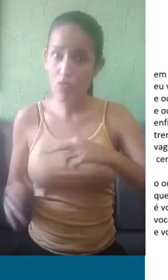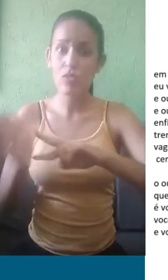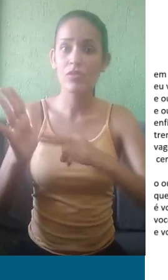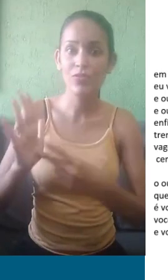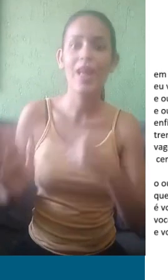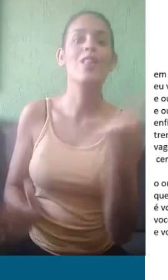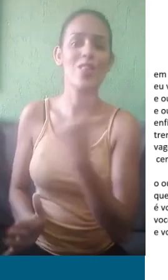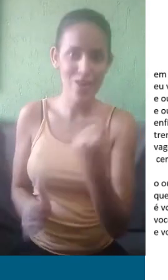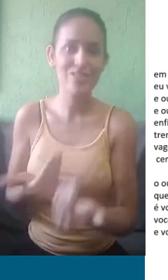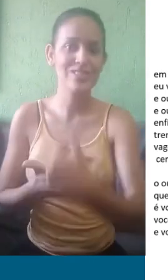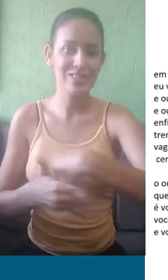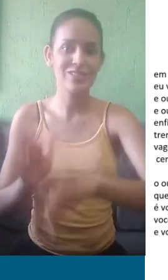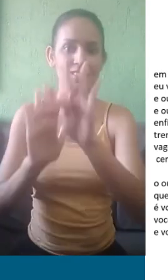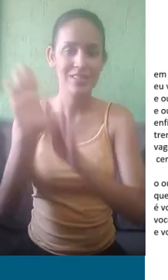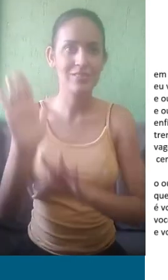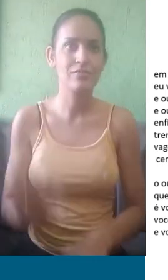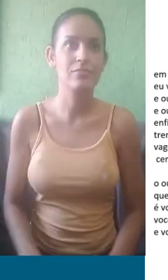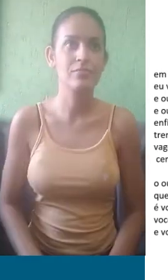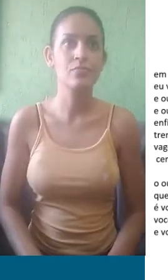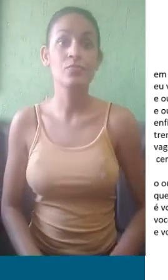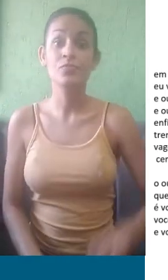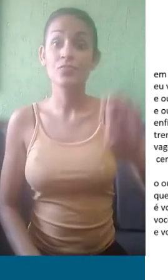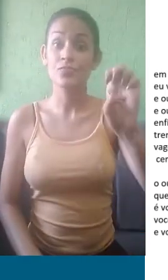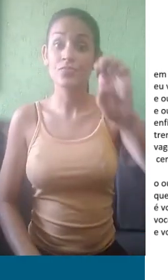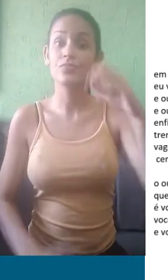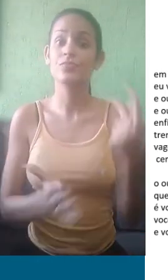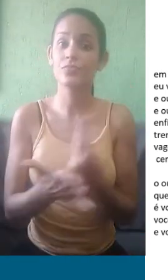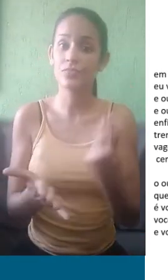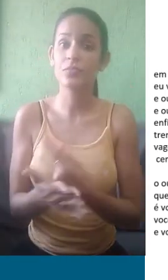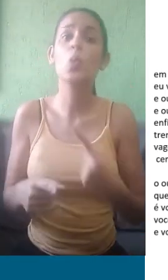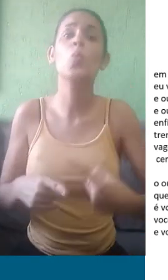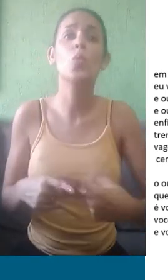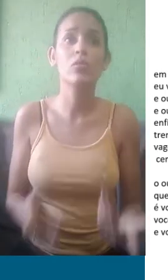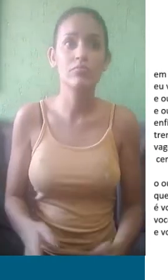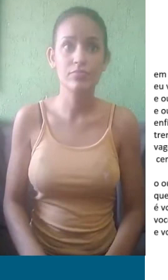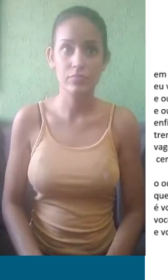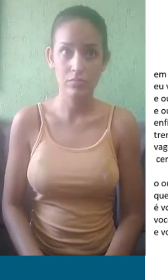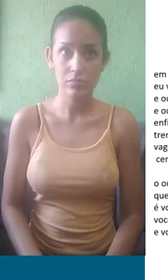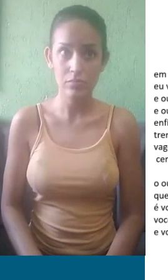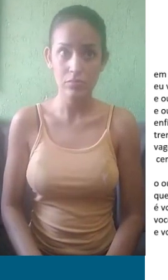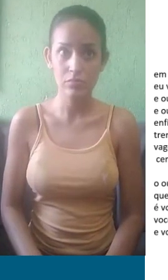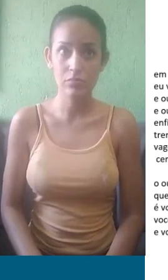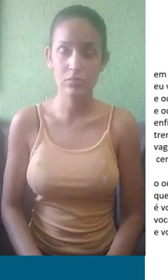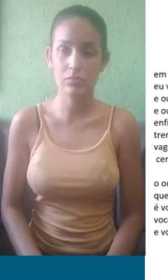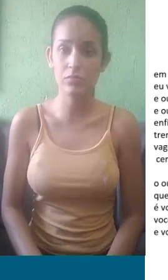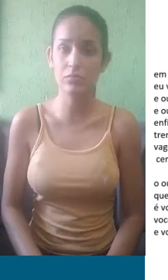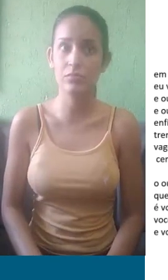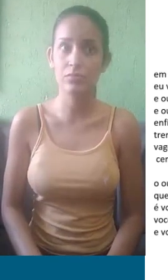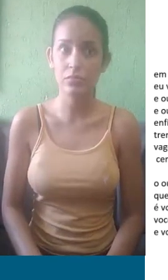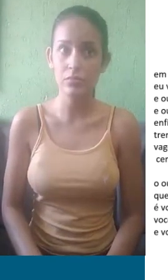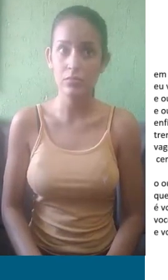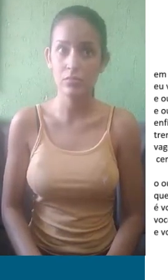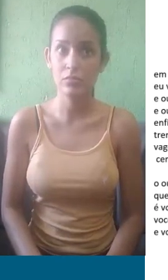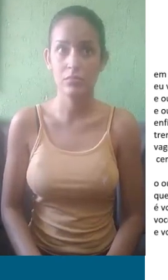ela está incorreta, porque verificamos justamente o contrário do que se diz nela no poema. A experiência de pertencimento está em